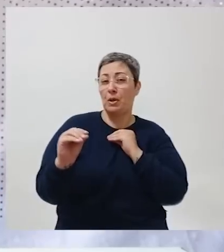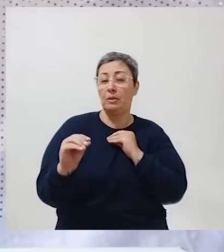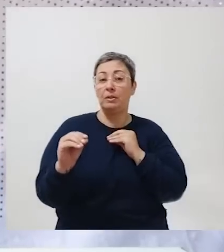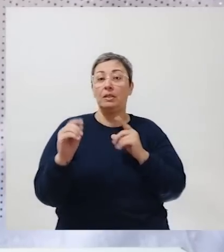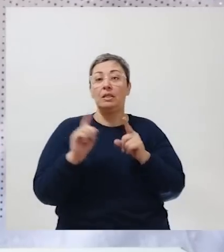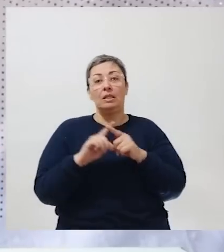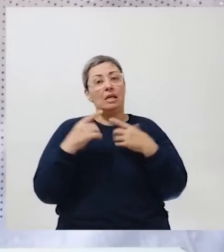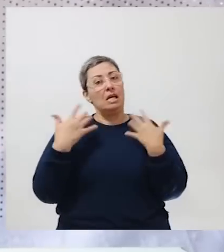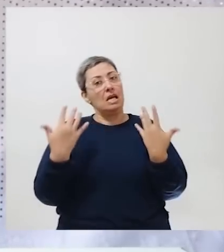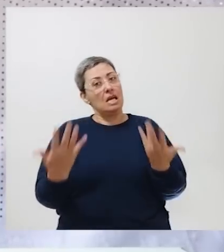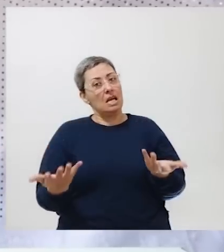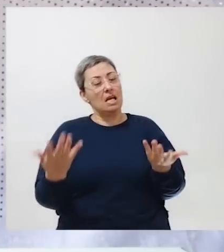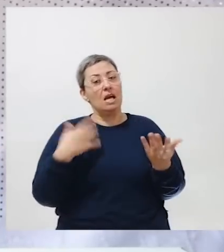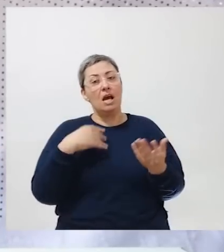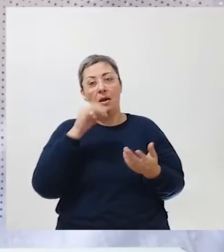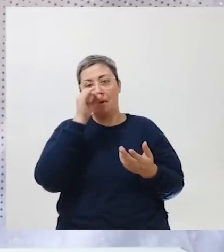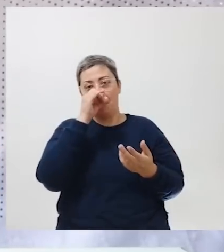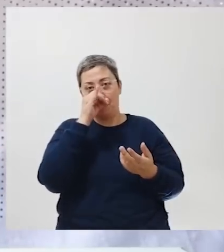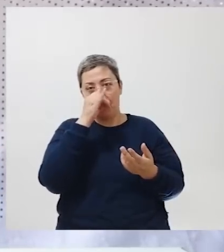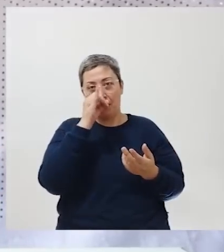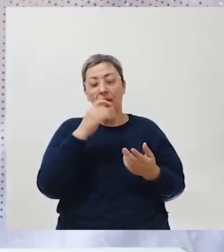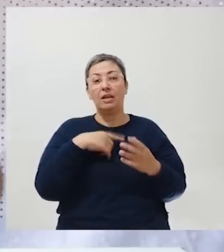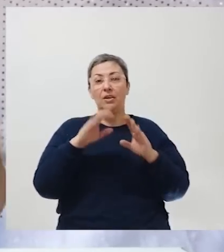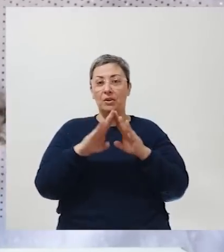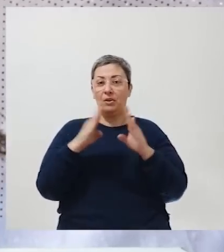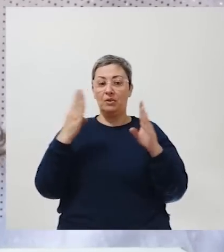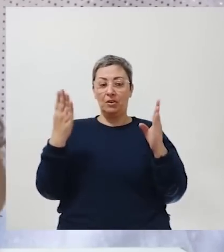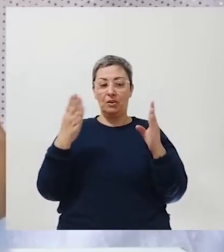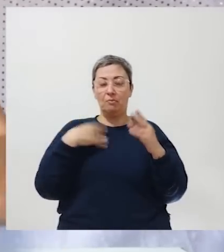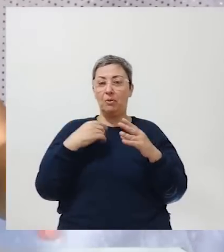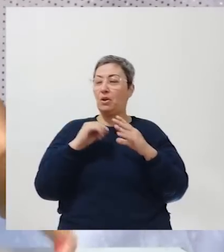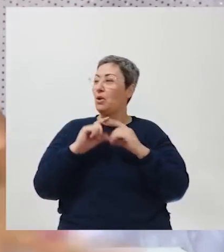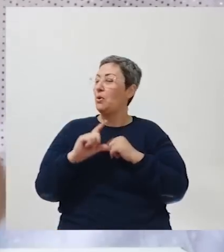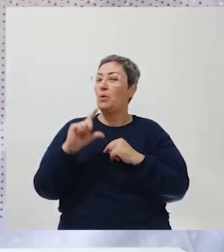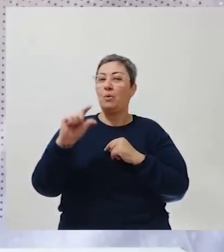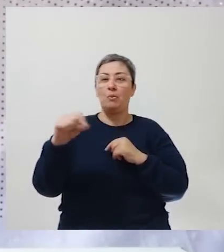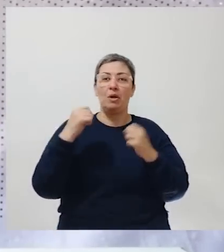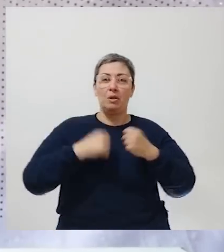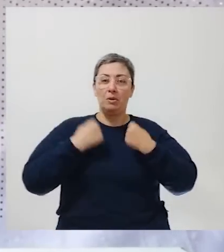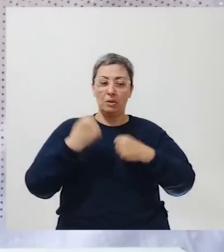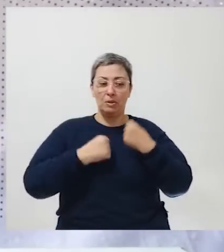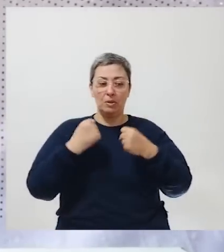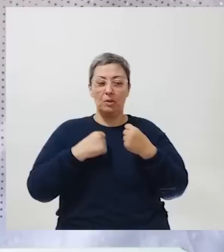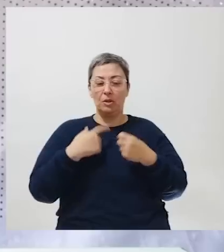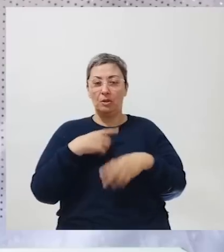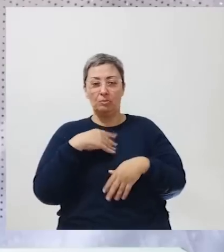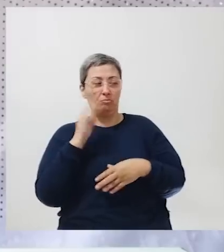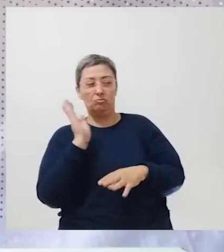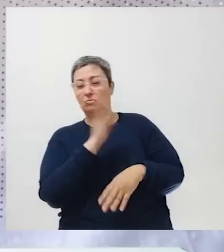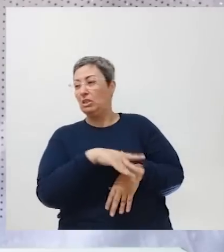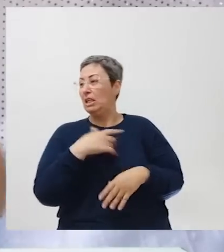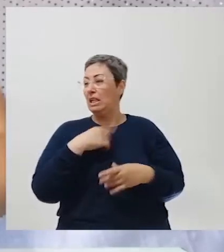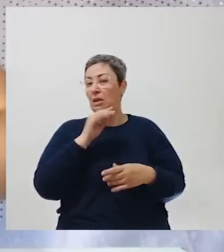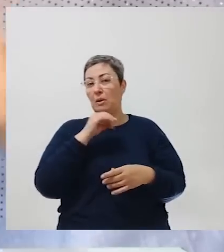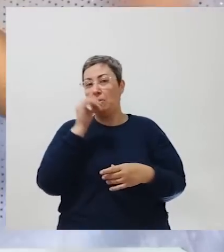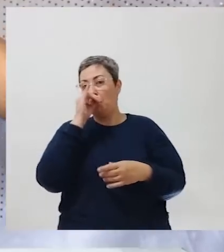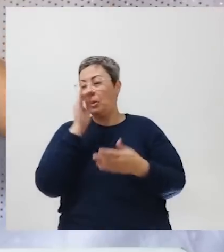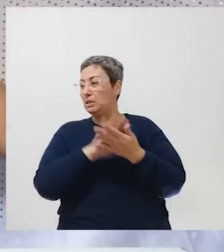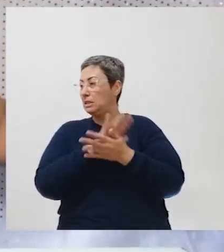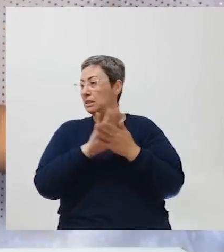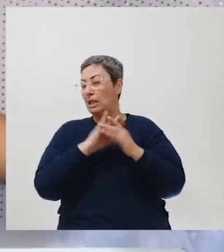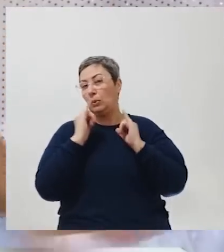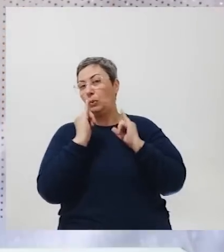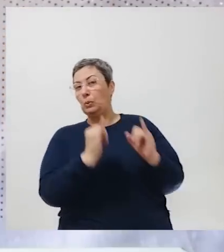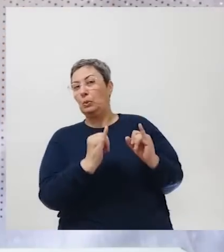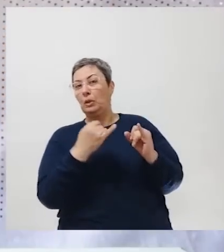correndo. Aí os porquinhos deixaram a porta aberta e ele foi embora correndo. Nem quis mais saber de porco. Nunca mais ele